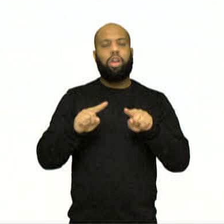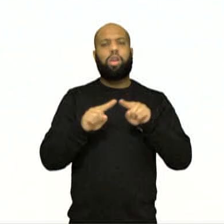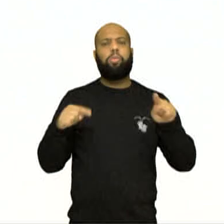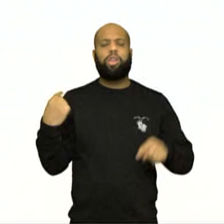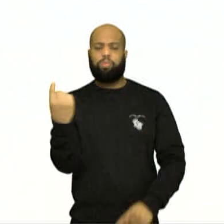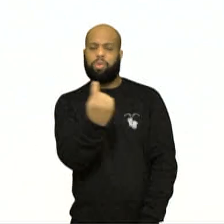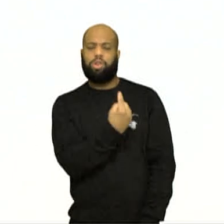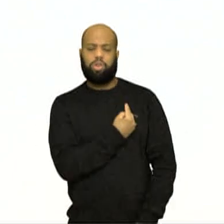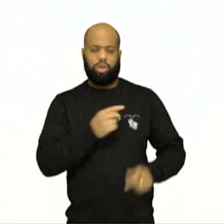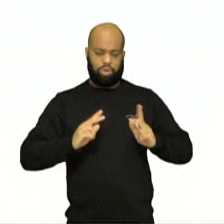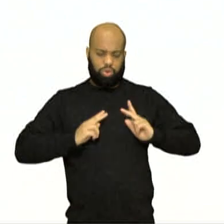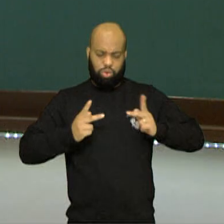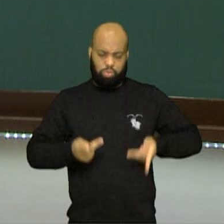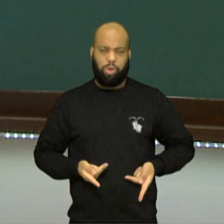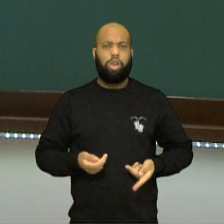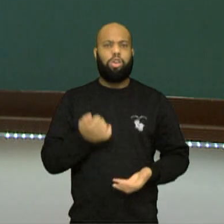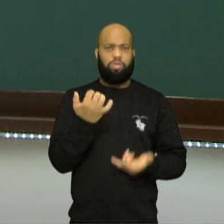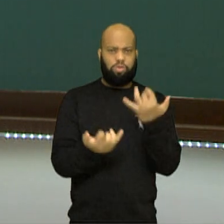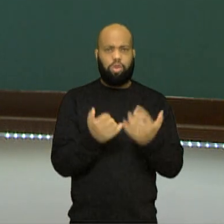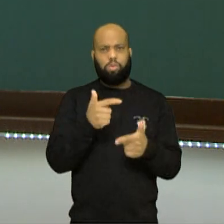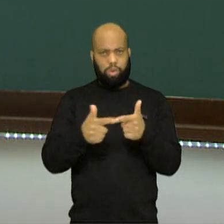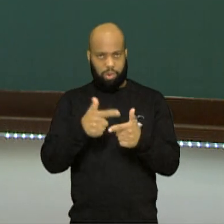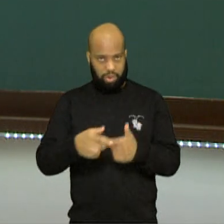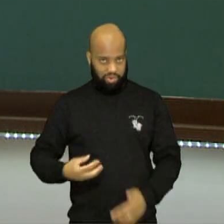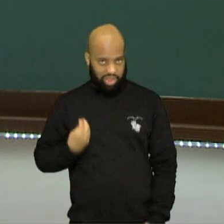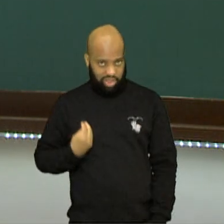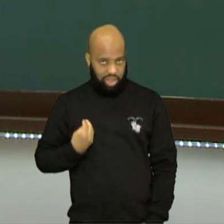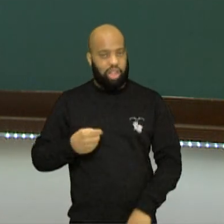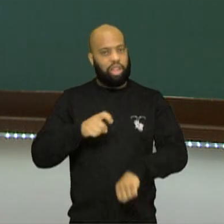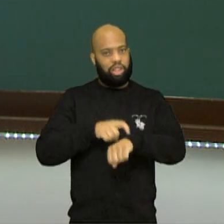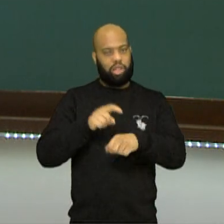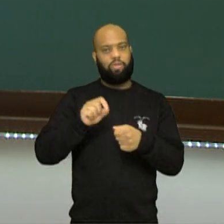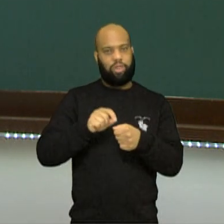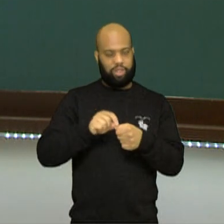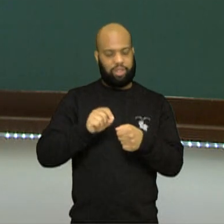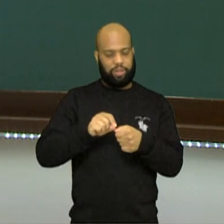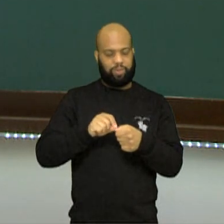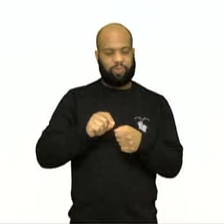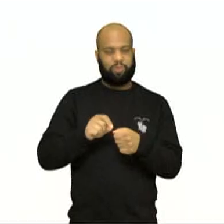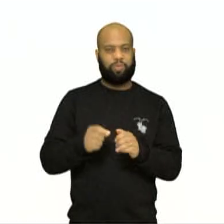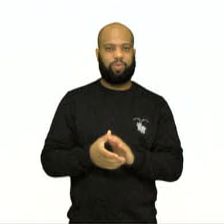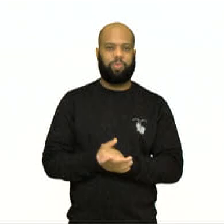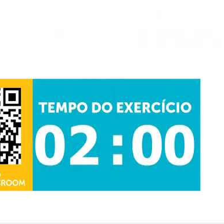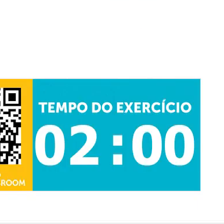Essa queimada impacta a nossa vida? Eu vou dar um tempinho para vocês e eu já retorno.